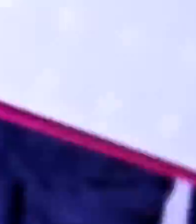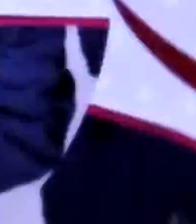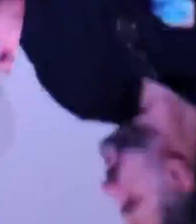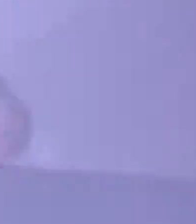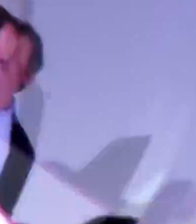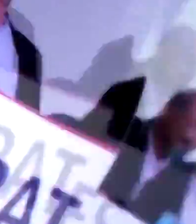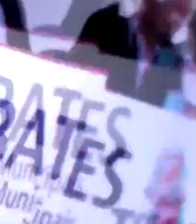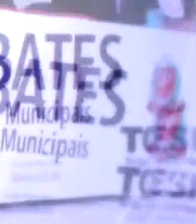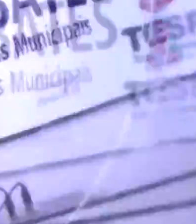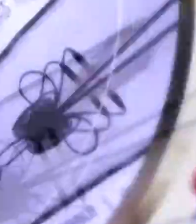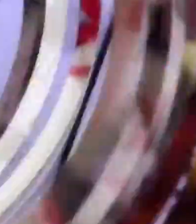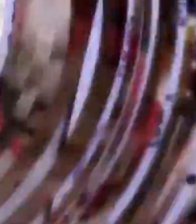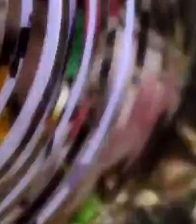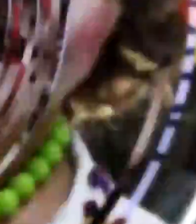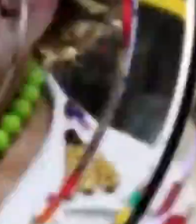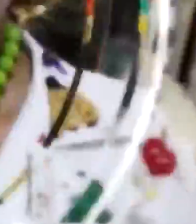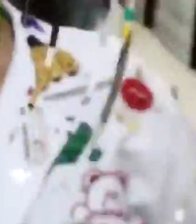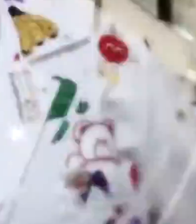Música